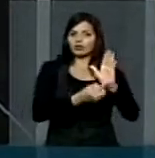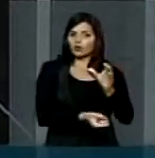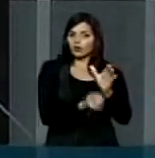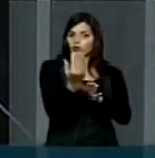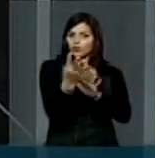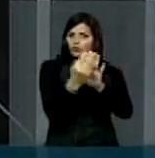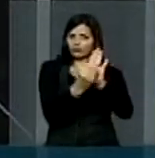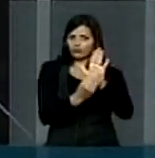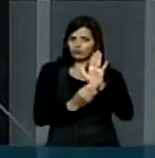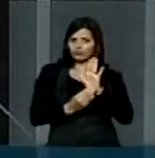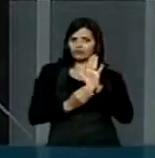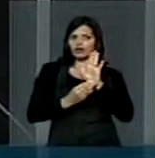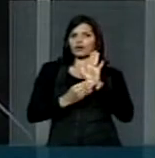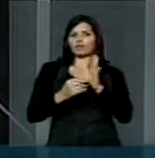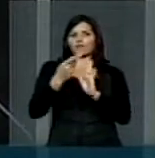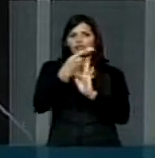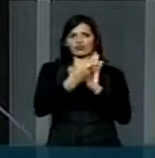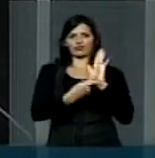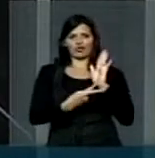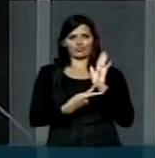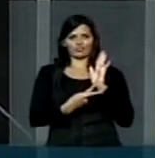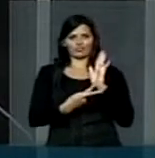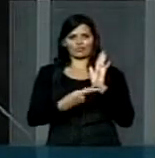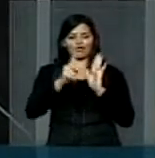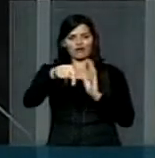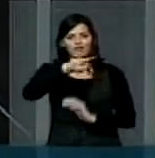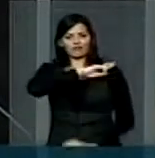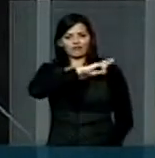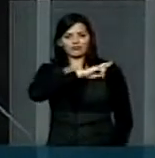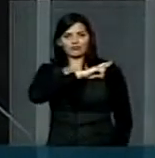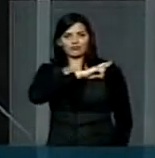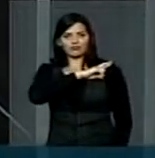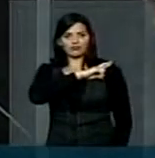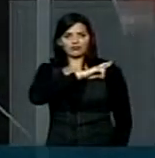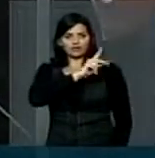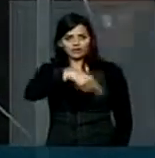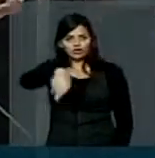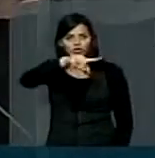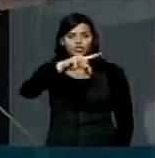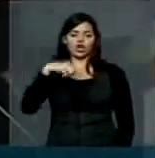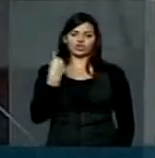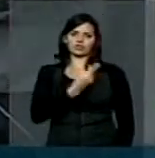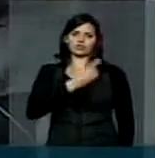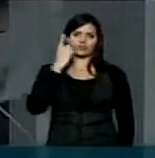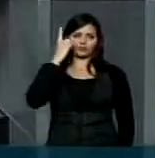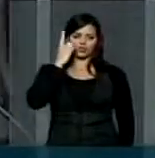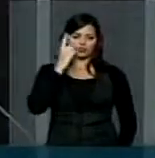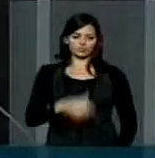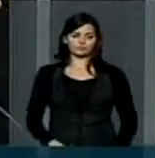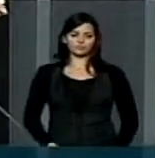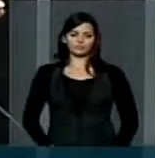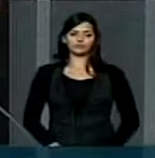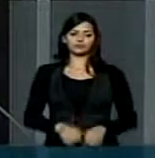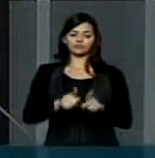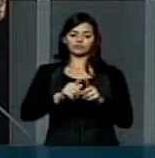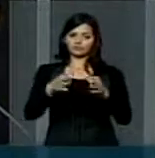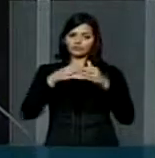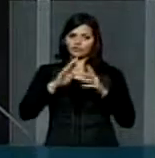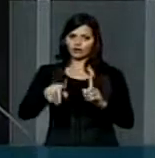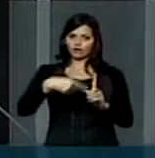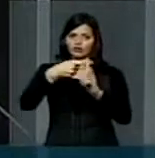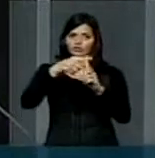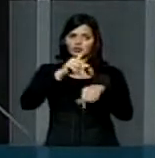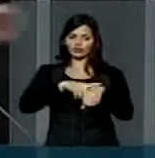deste anteprojeto. Senhor presidente, eu peço a Vossa Excelência que adicione ao meu